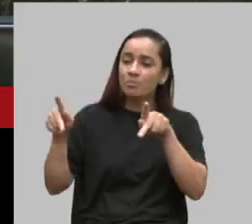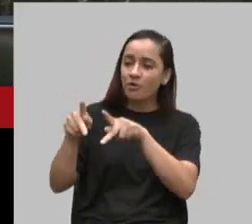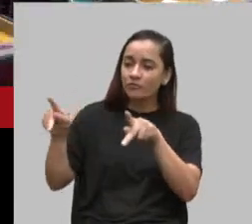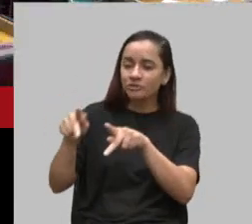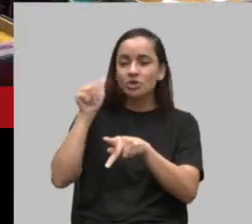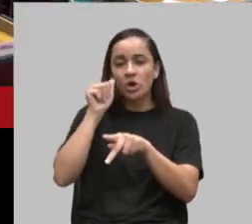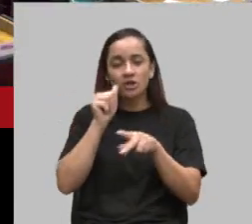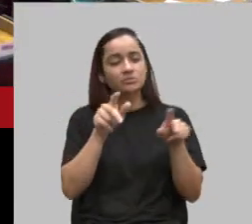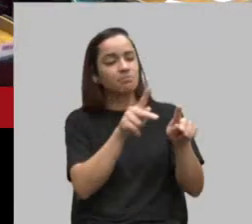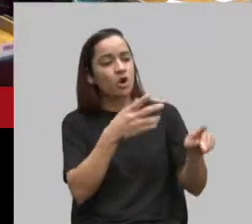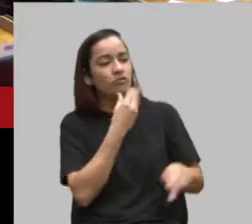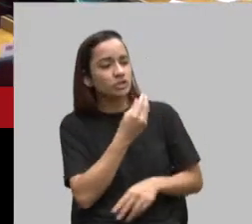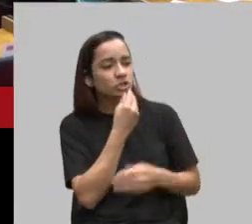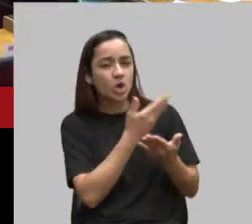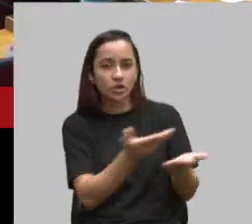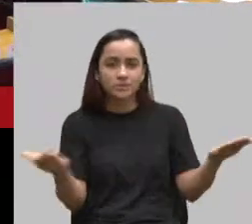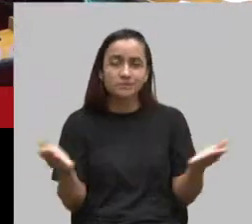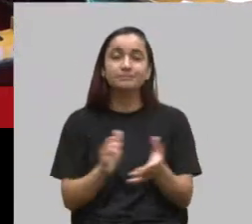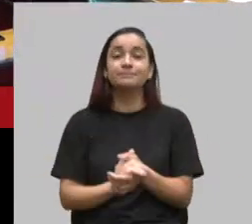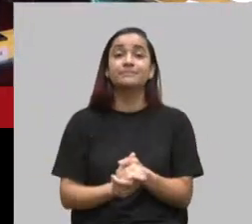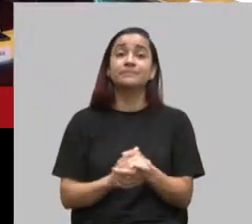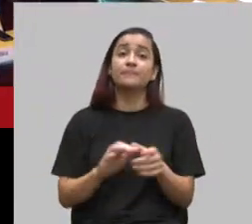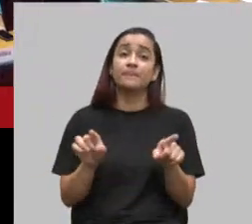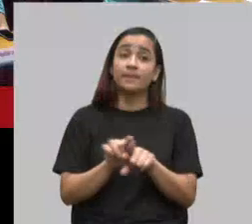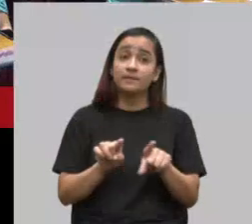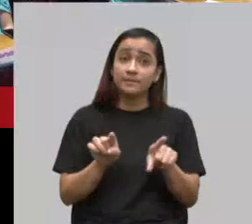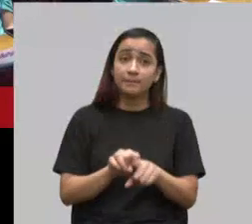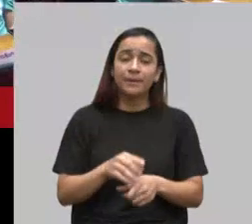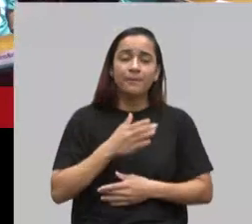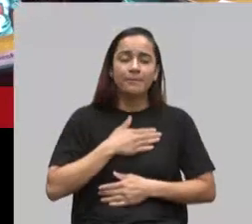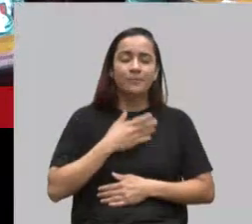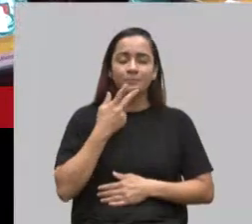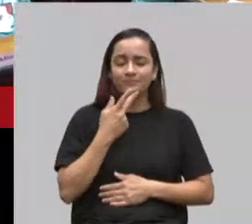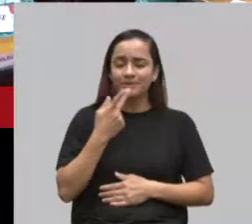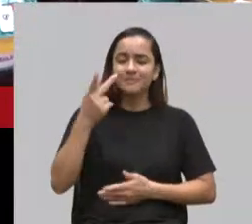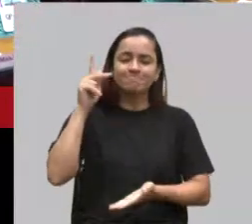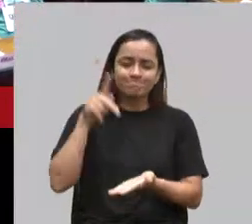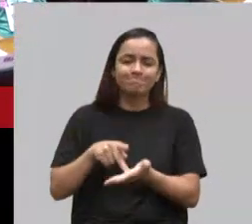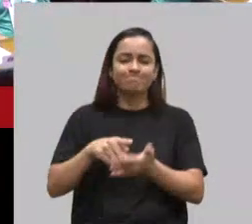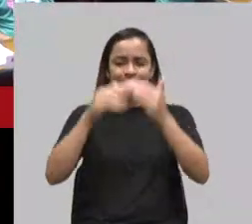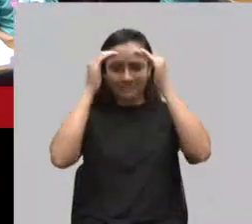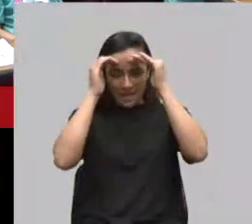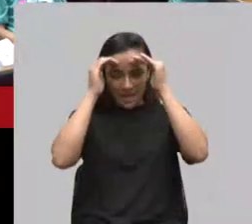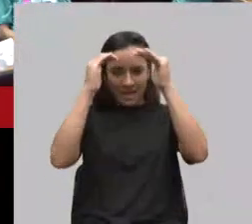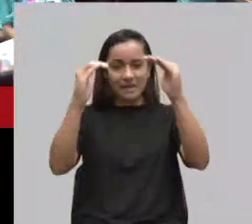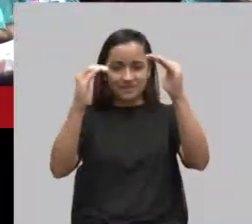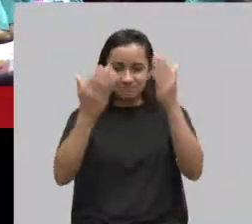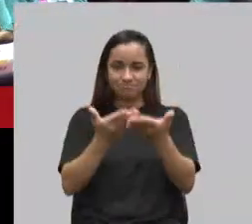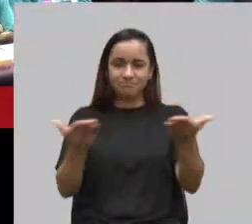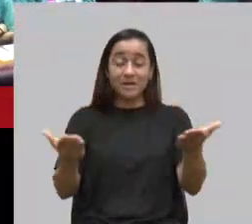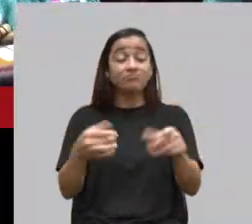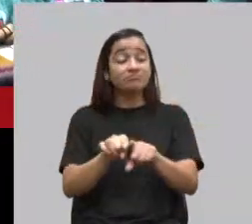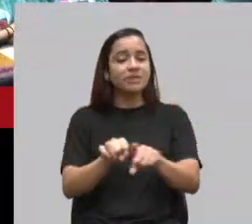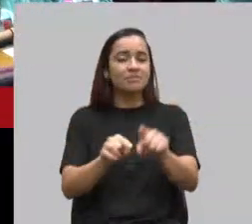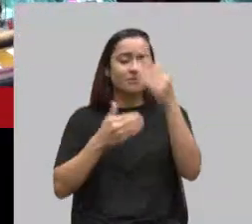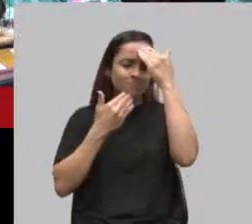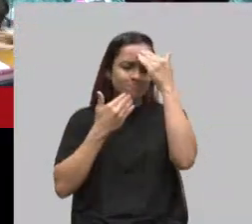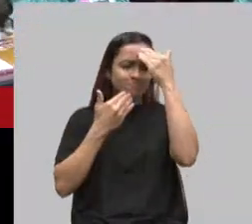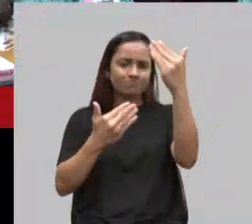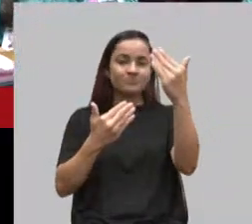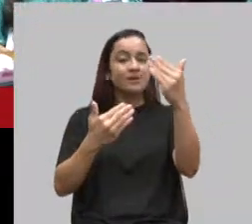professores o meu mais sincero e profundo respeito e gratidão pelo exercício da